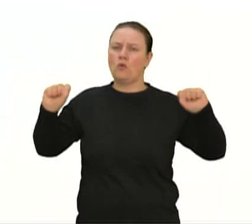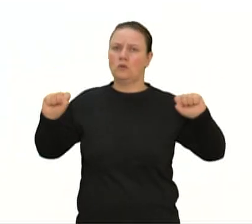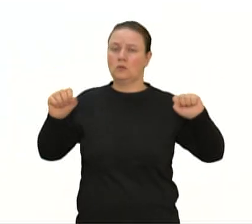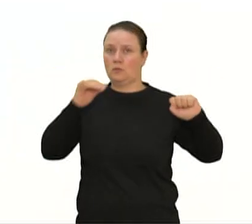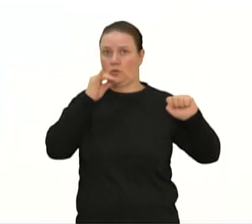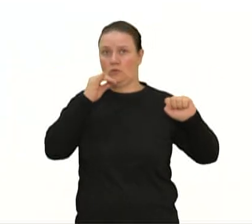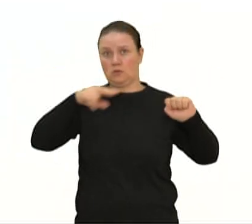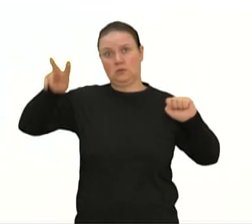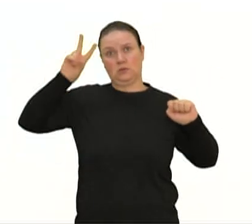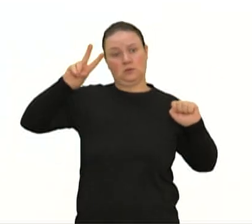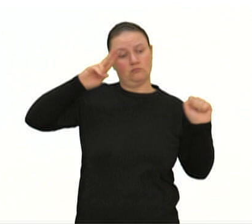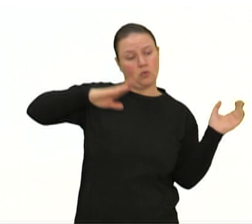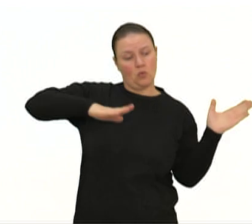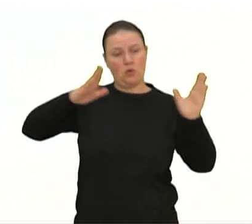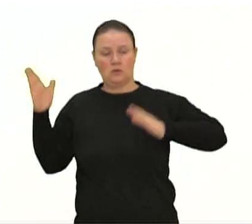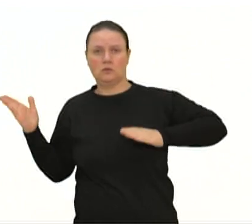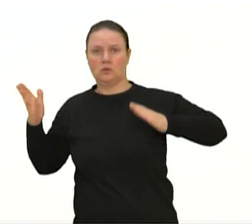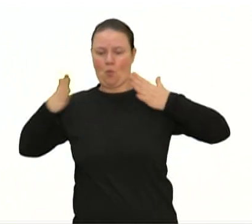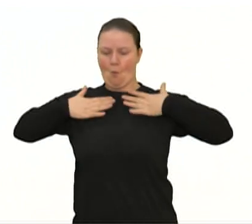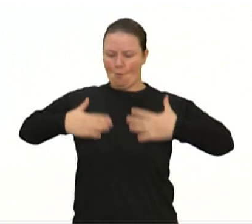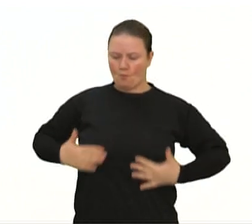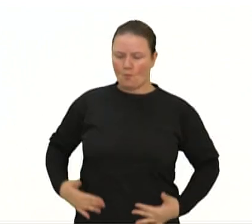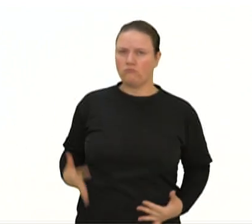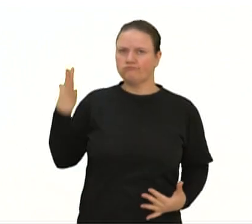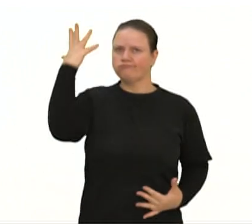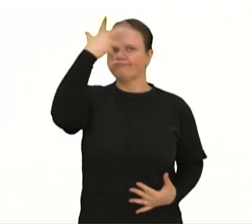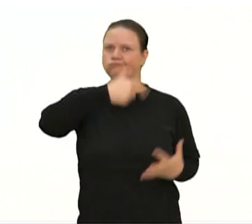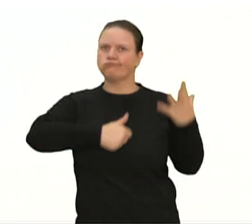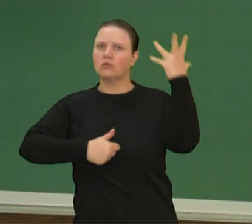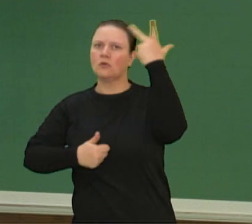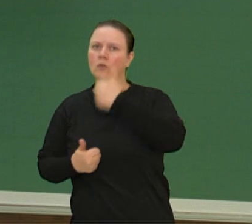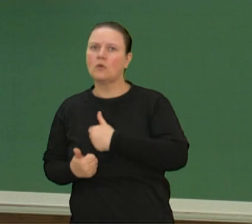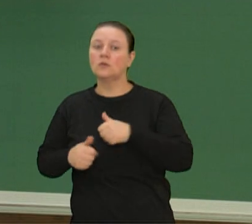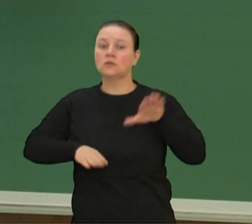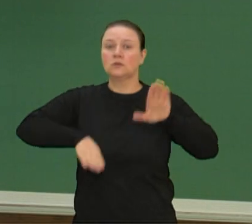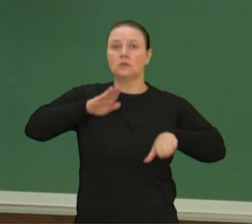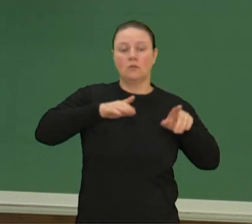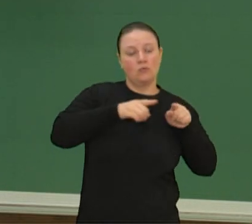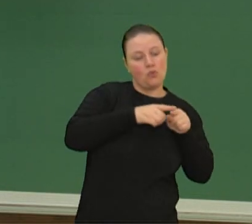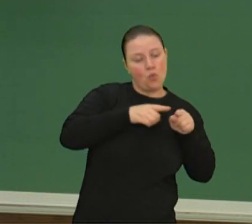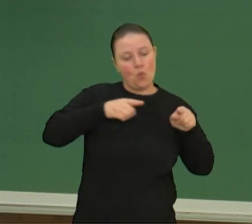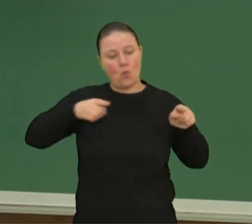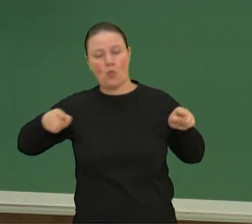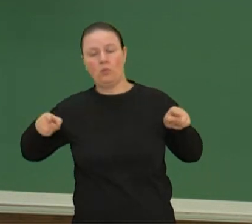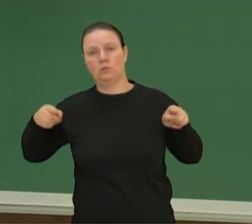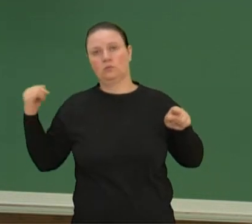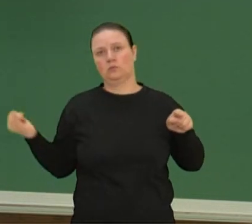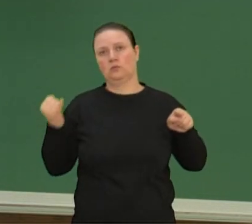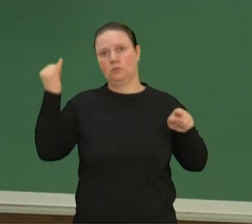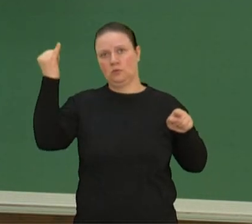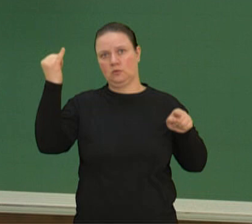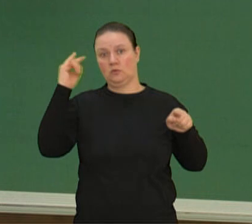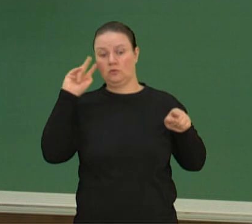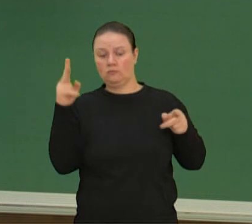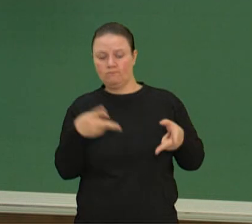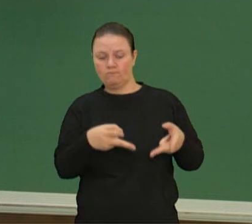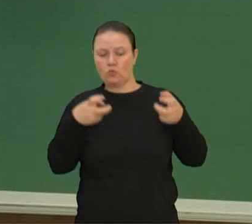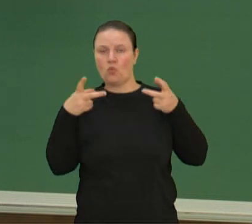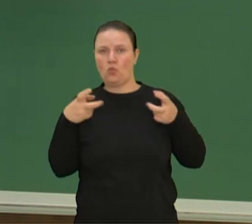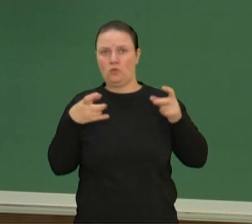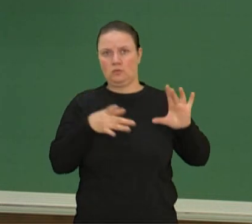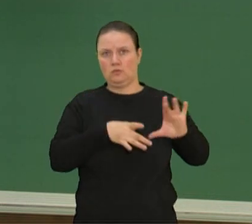belo também foi alterada segundo o padrão estético de cada período. Então, essa consideração é importantíssima quando nós estamos falando no